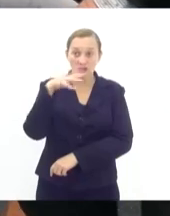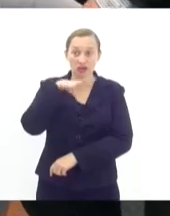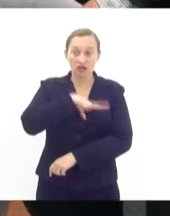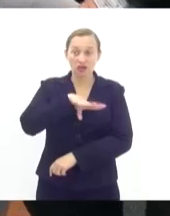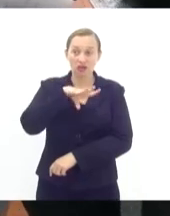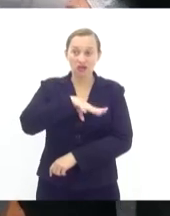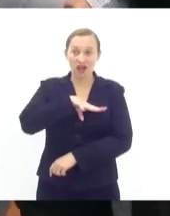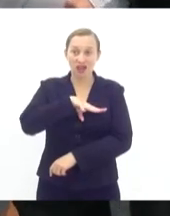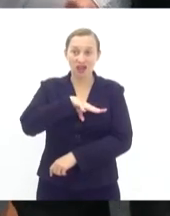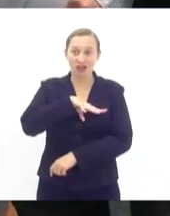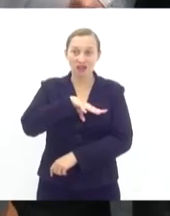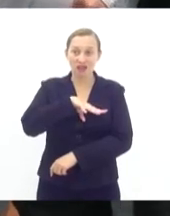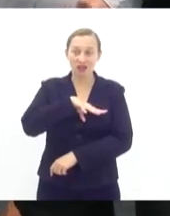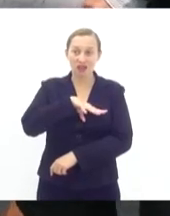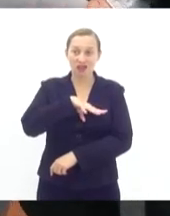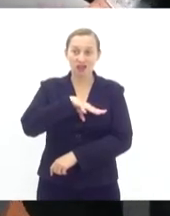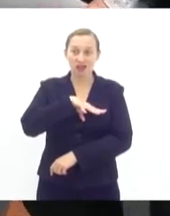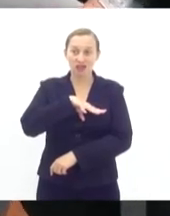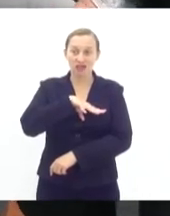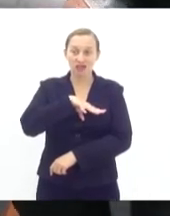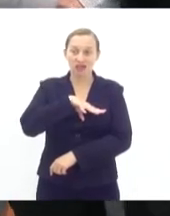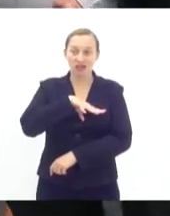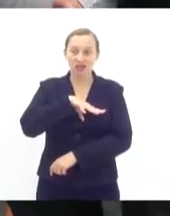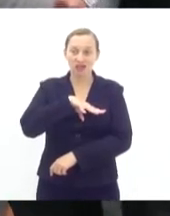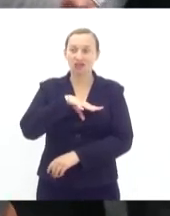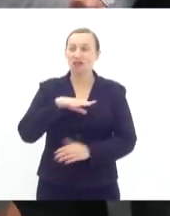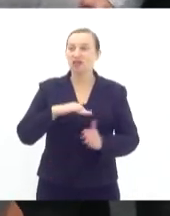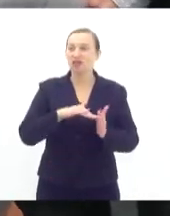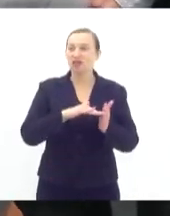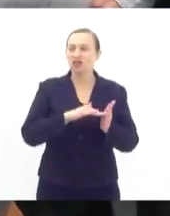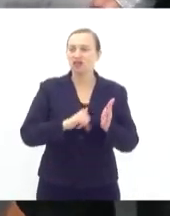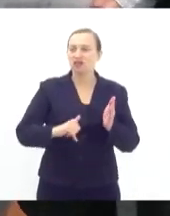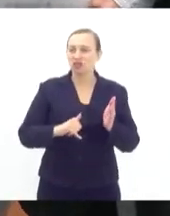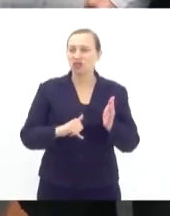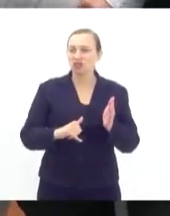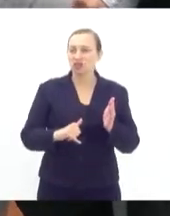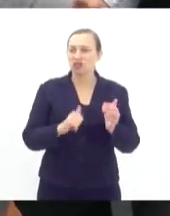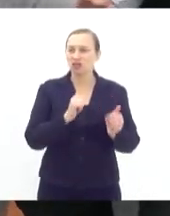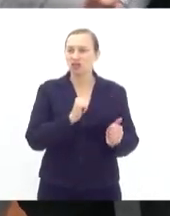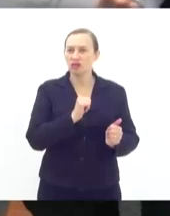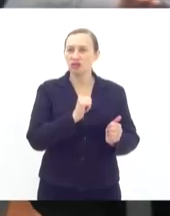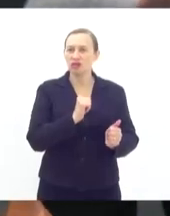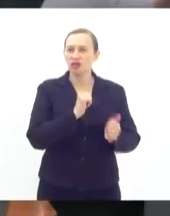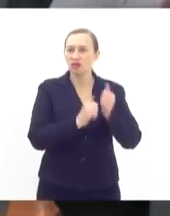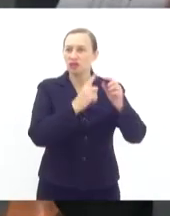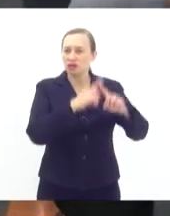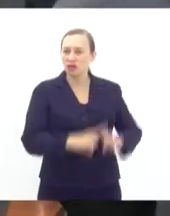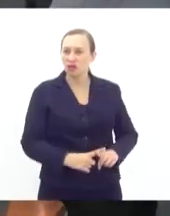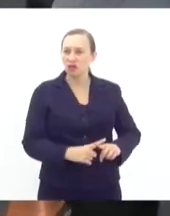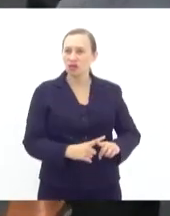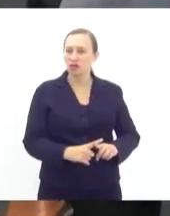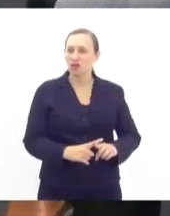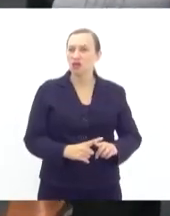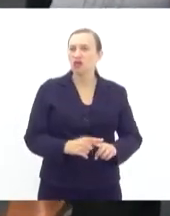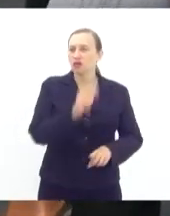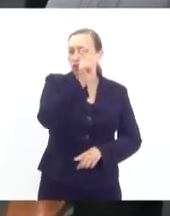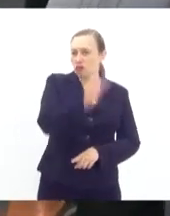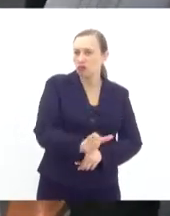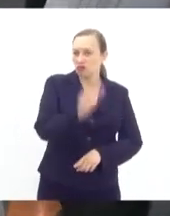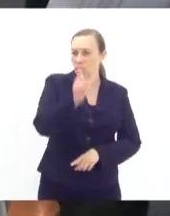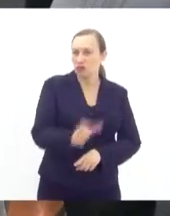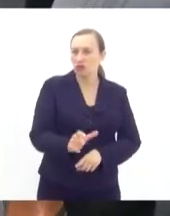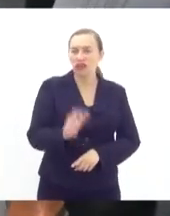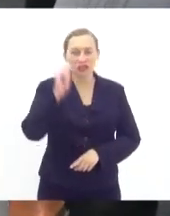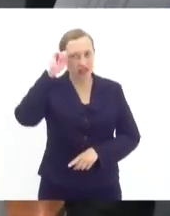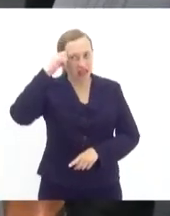Vasco da Gama se recusou a tirar do seu time de futebol por determinação da liga carioca os jogadores negros os jogadores pobres